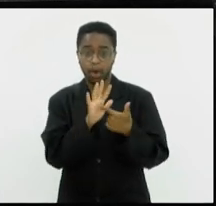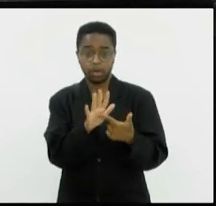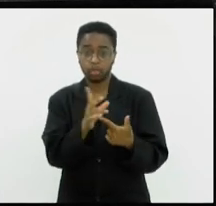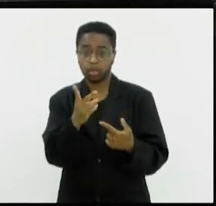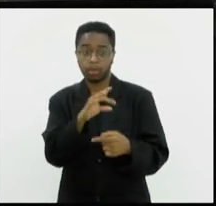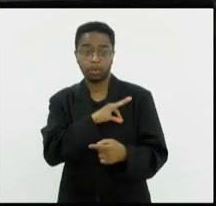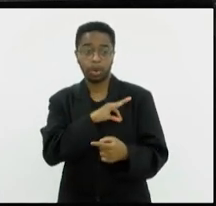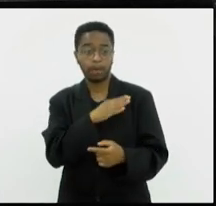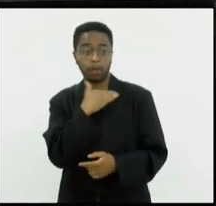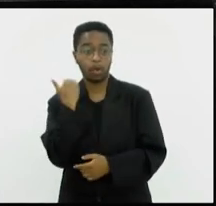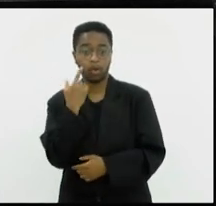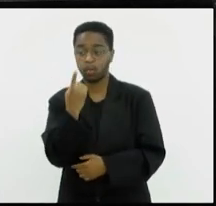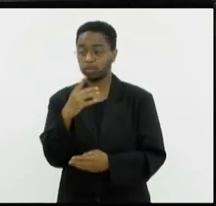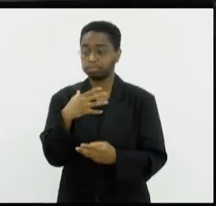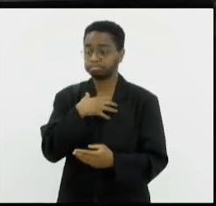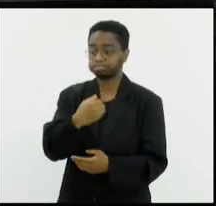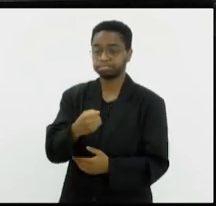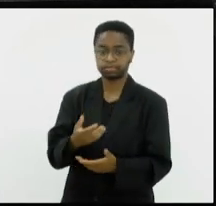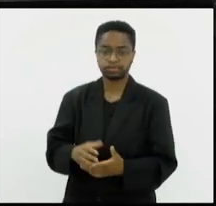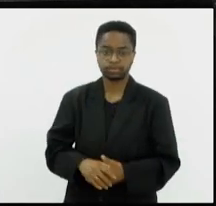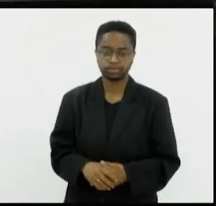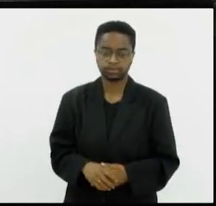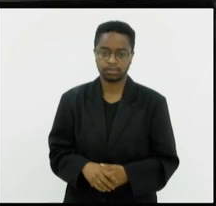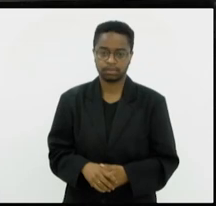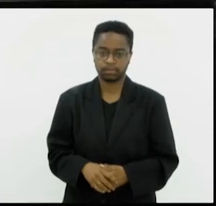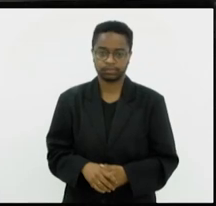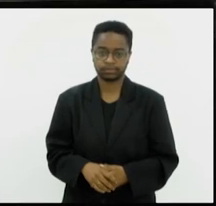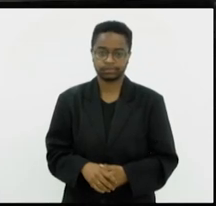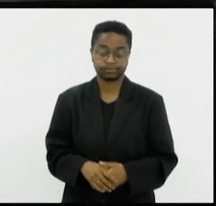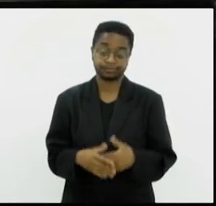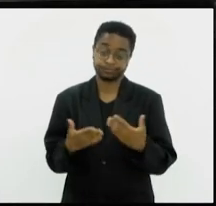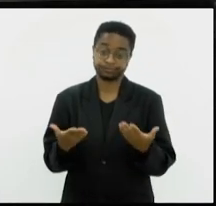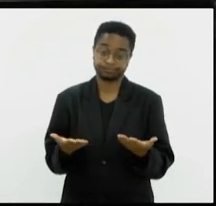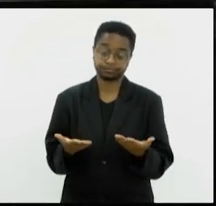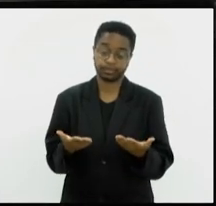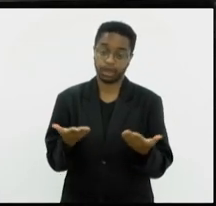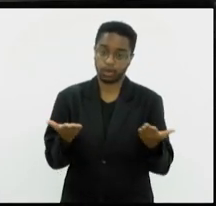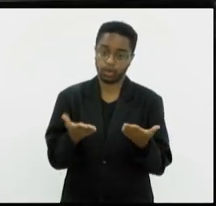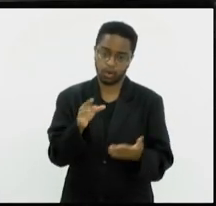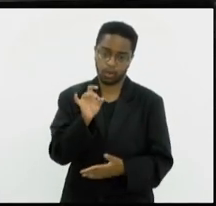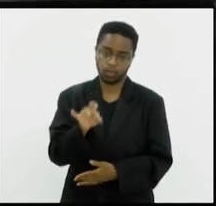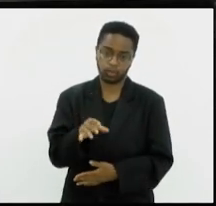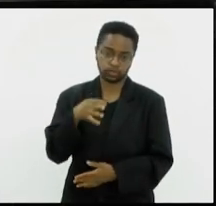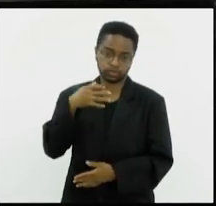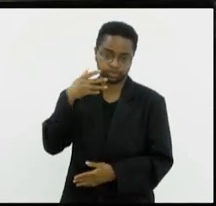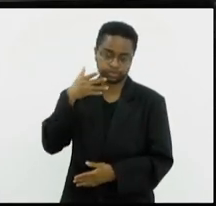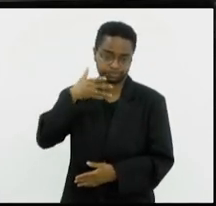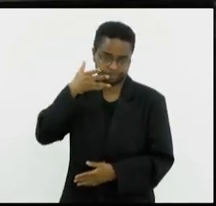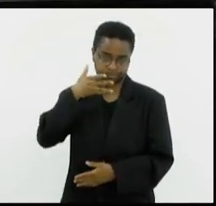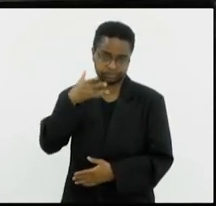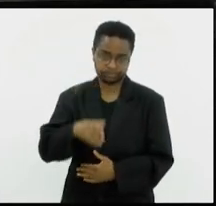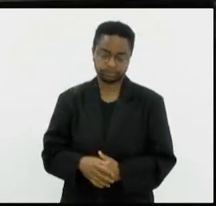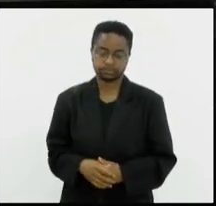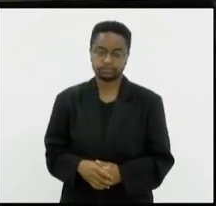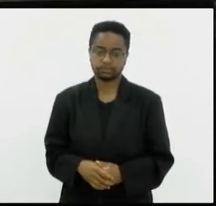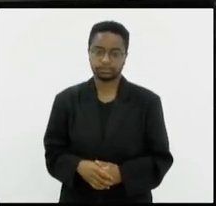morreram não sei o qu um suicidou e finalmente senhora Presidente senhores